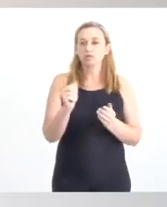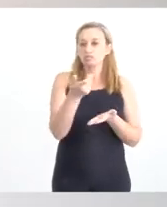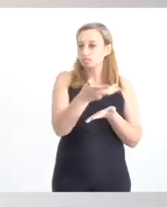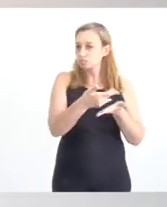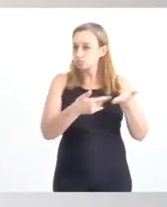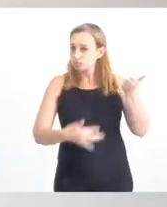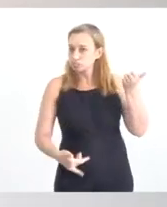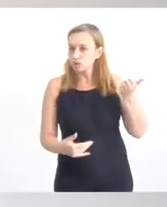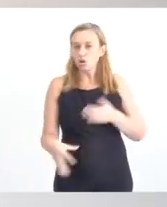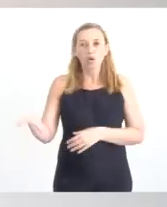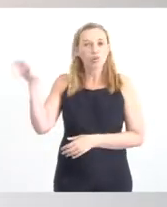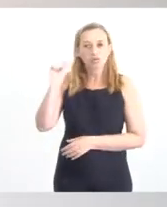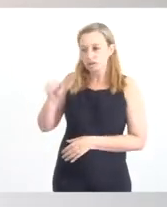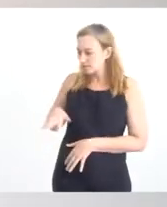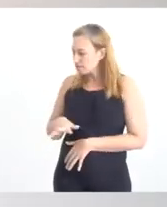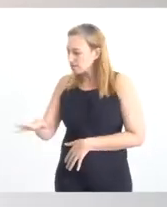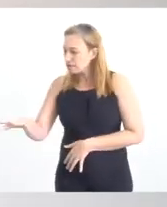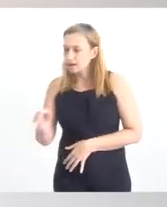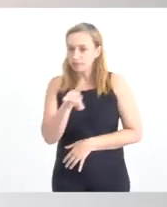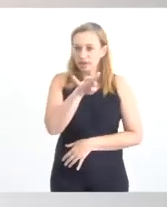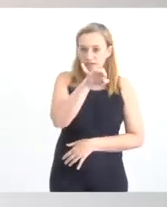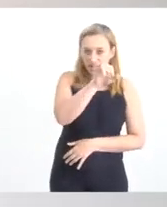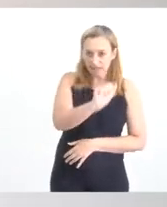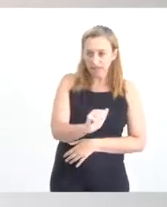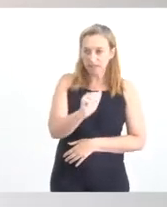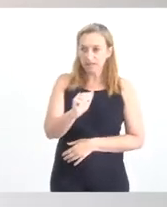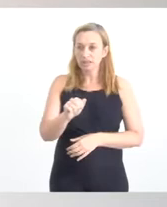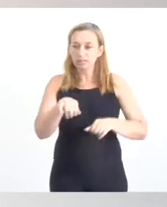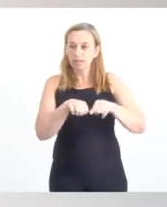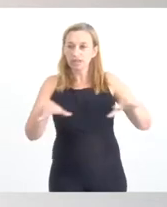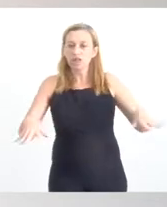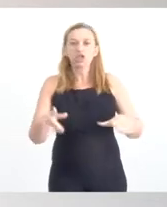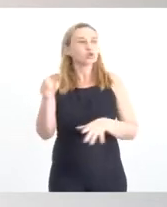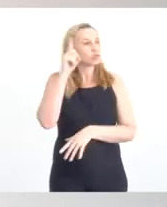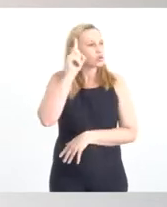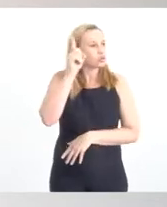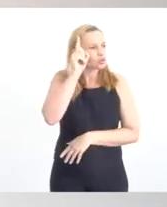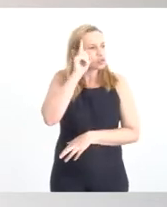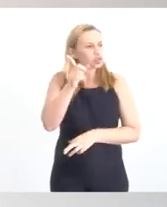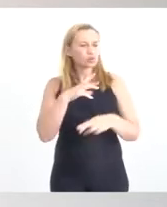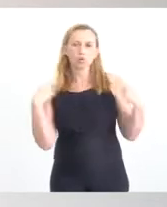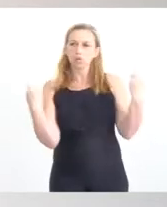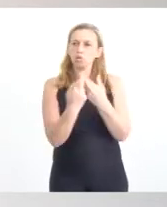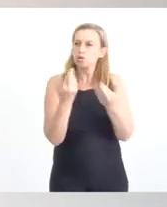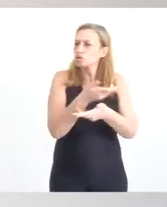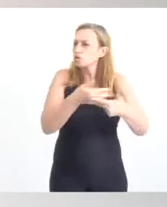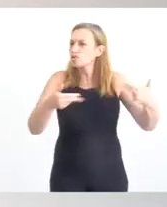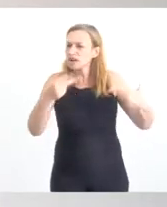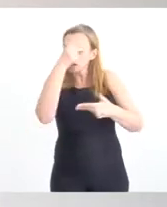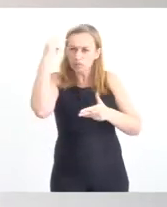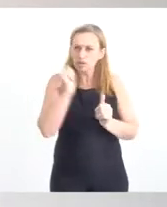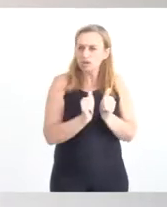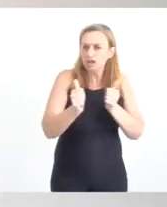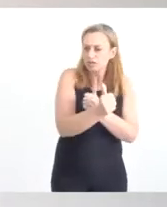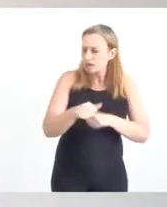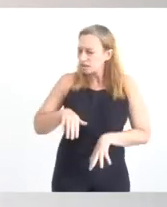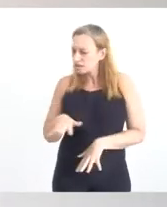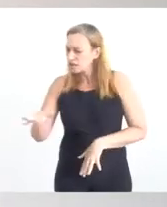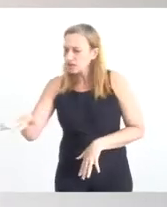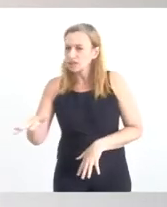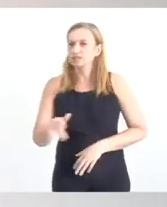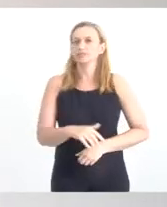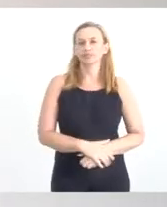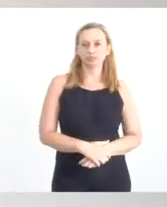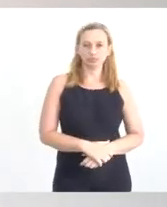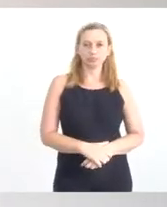que a escuta das favelas e periferias da academia e todo dia Nós nos reunimos com várias linhas de frente das favelas e